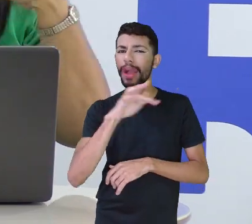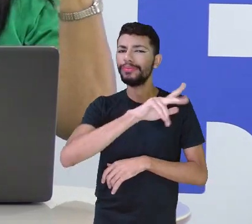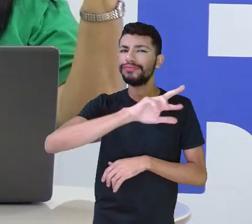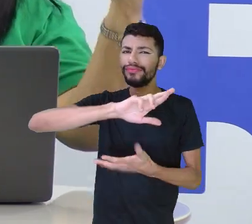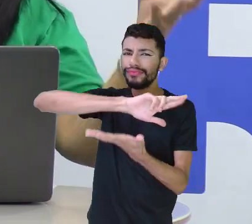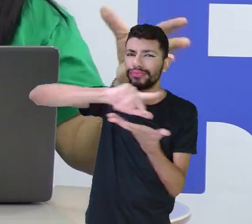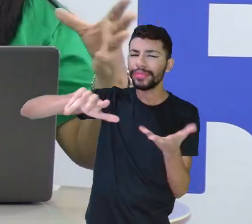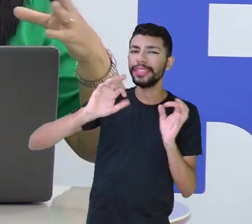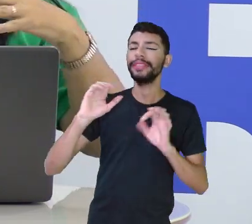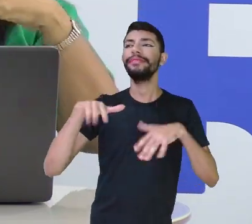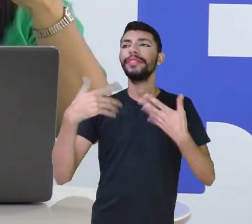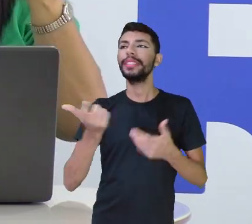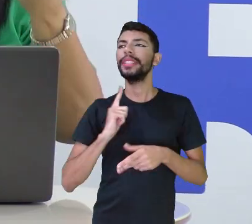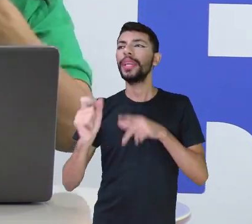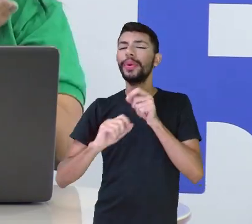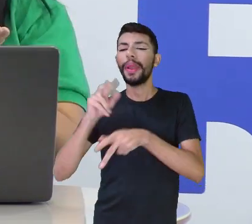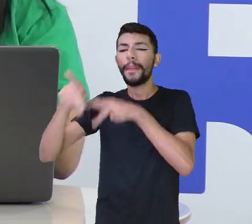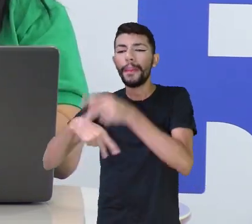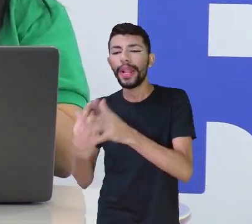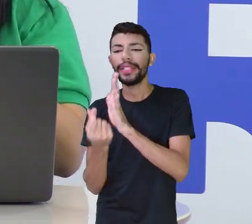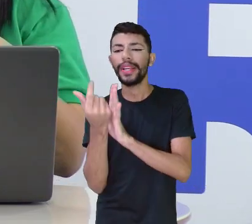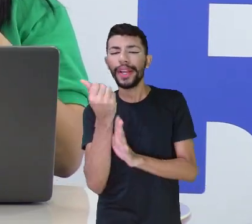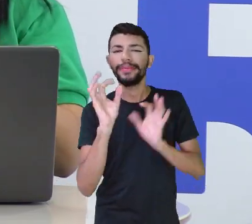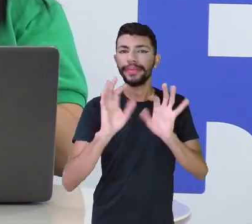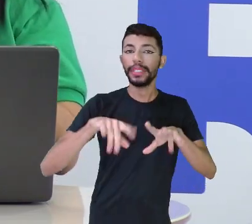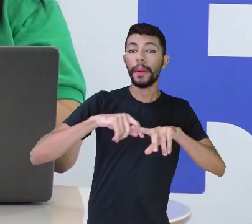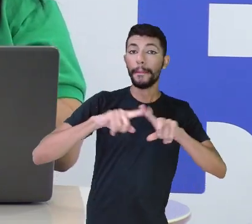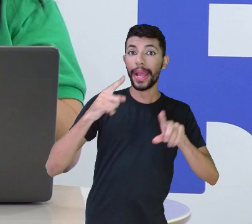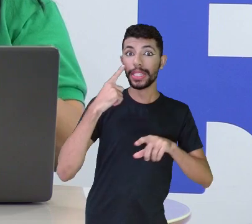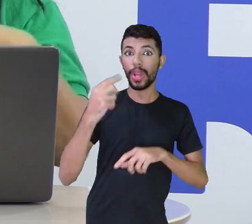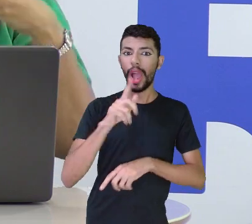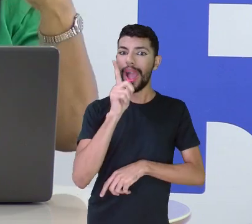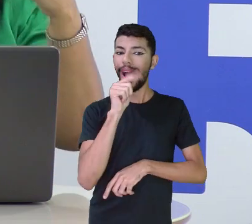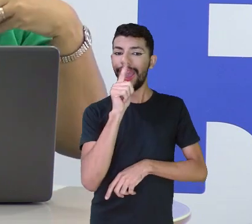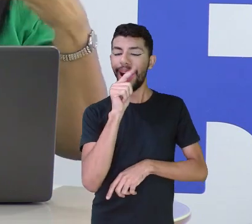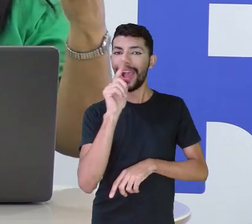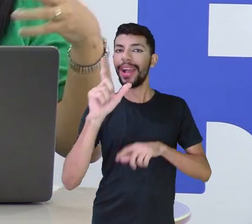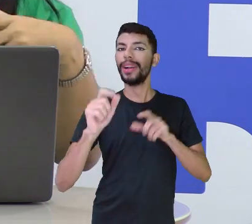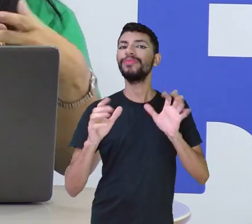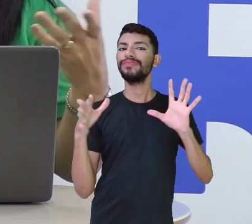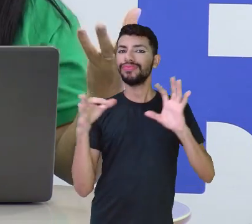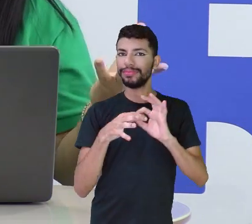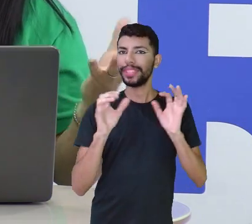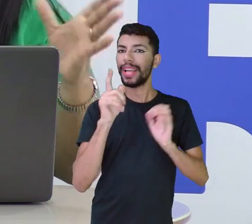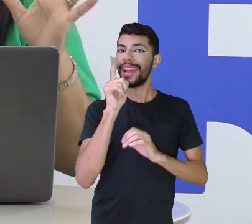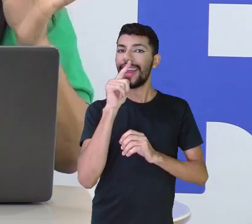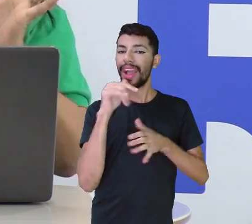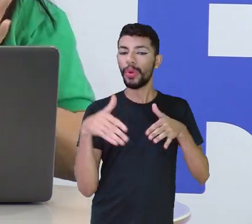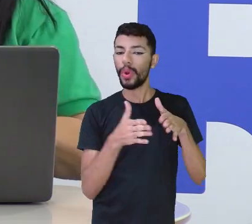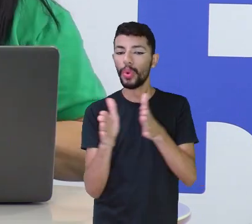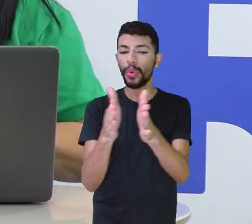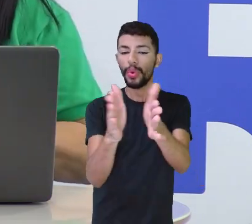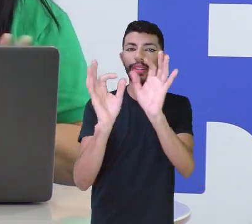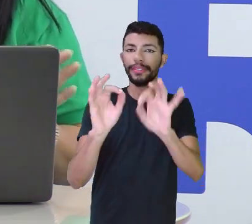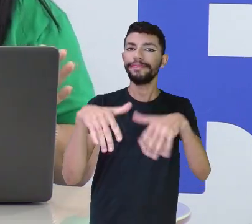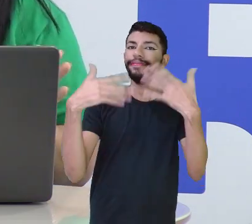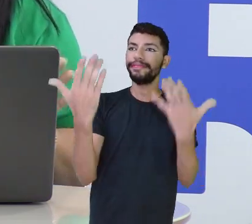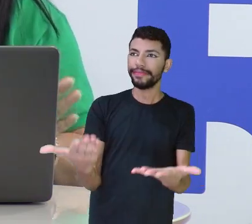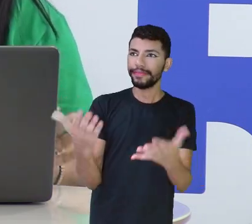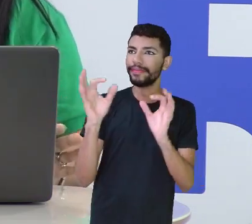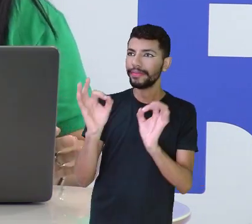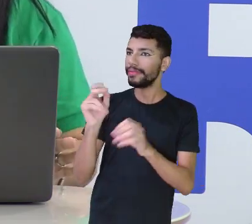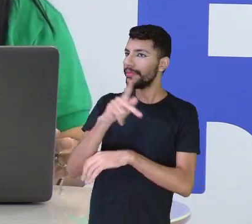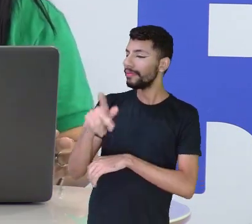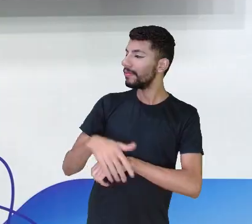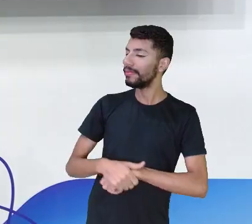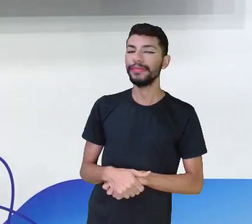a questão populacional, econômica. Aí, quando fala hidrografia, tem a ver com as águas dos nossos rios. A vertente é essa, não é isso, professora